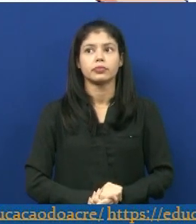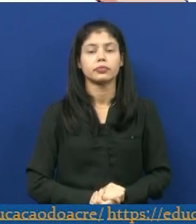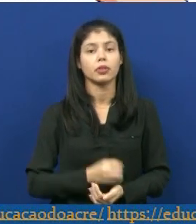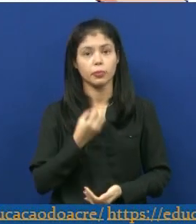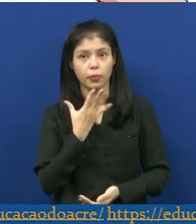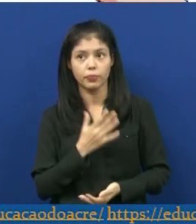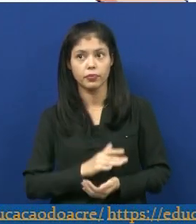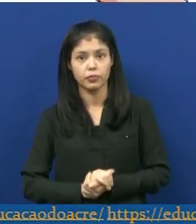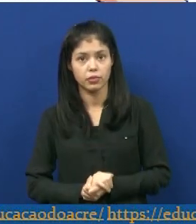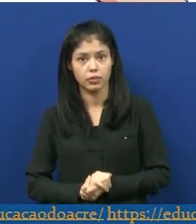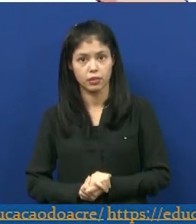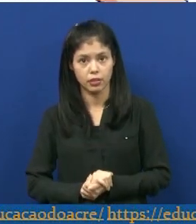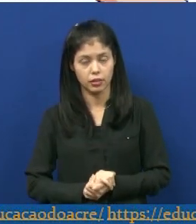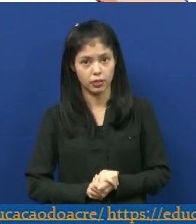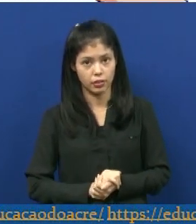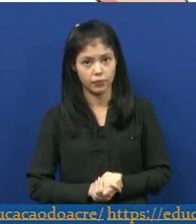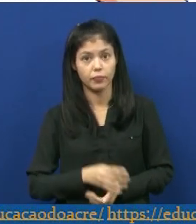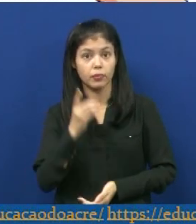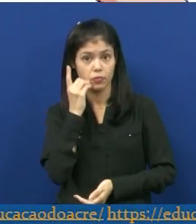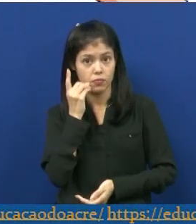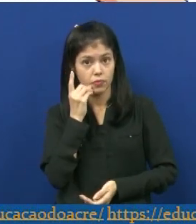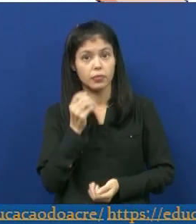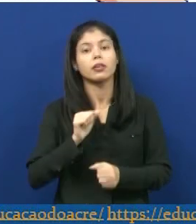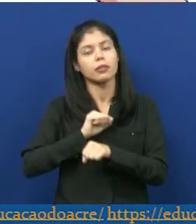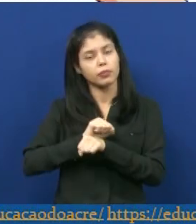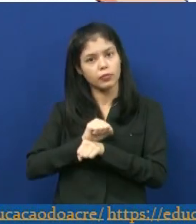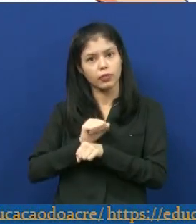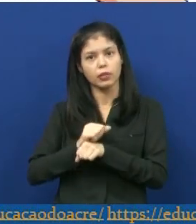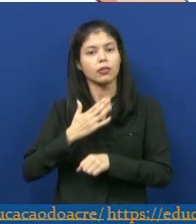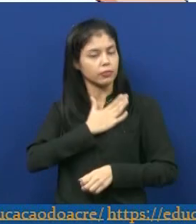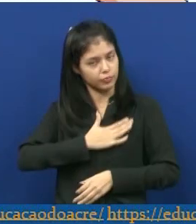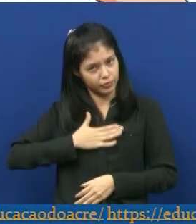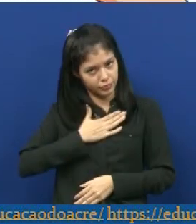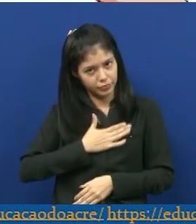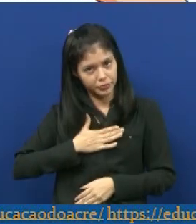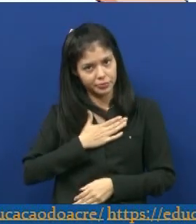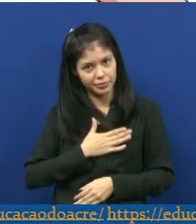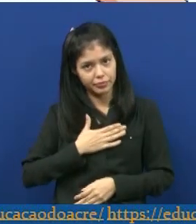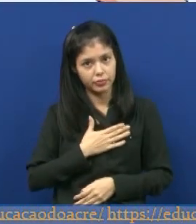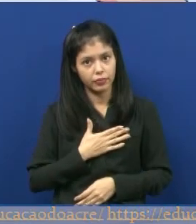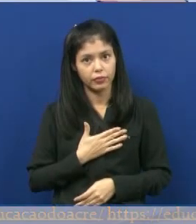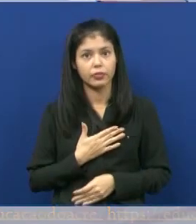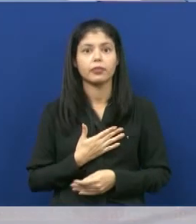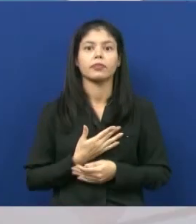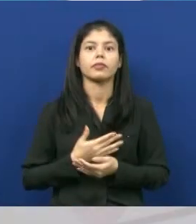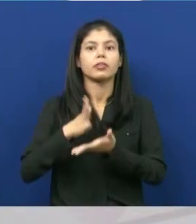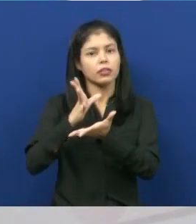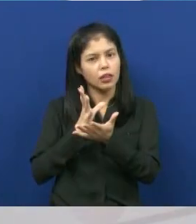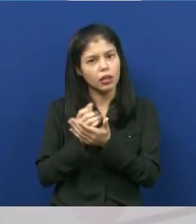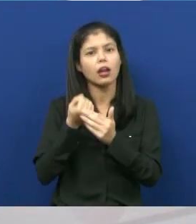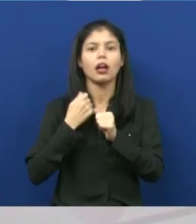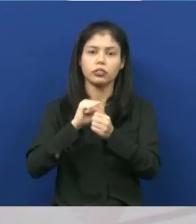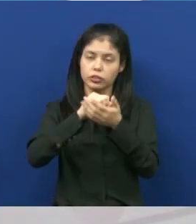Bueno, esta es la clase que tuvimos para hoy día. Espero que les haya gustado, que